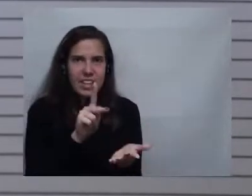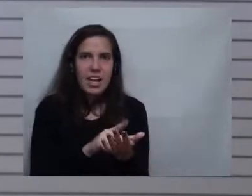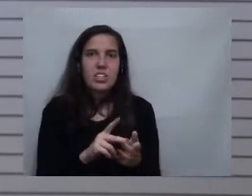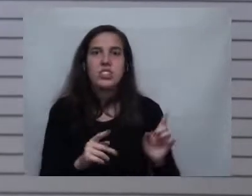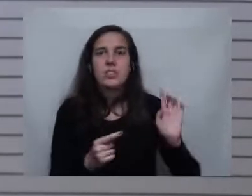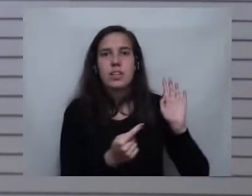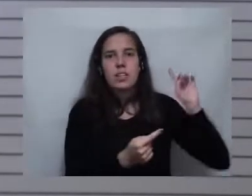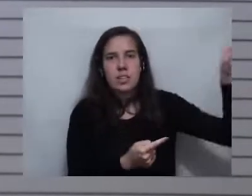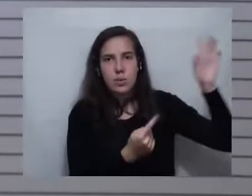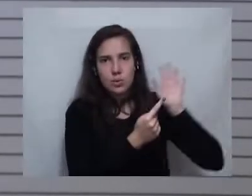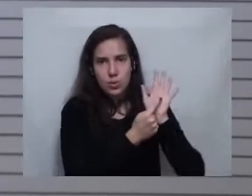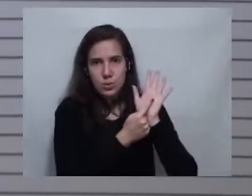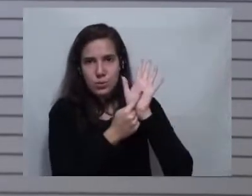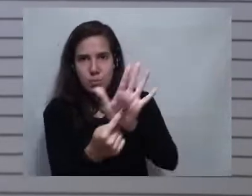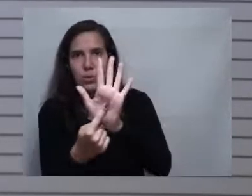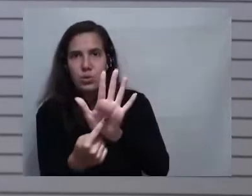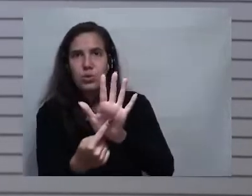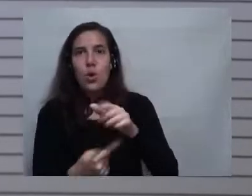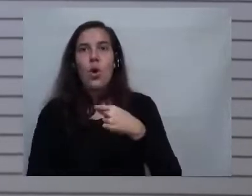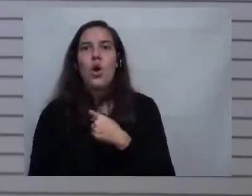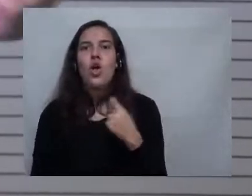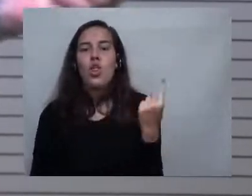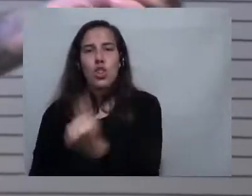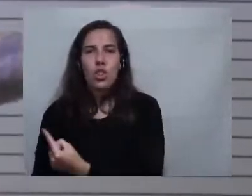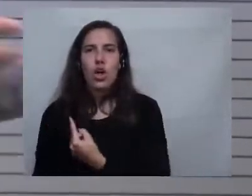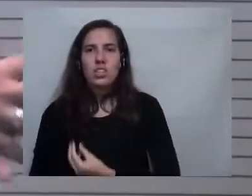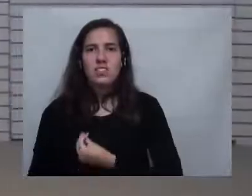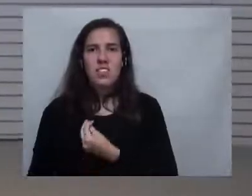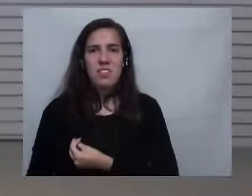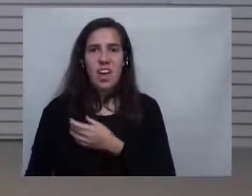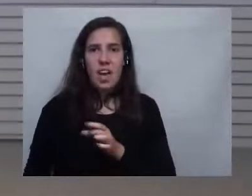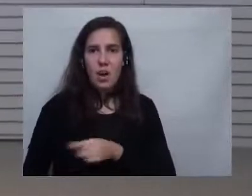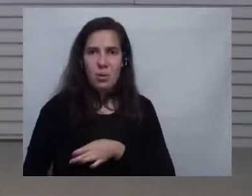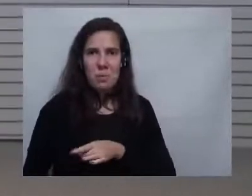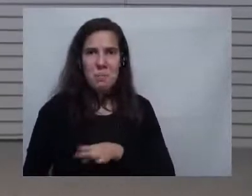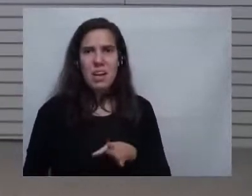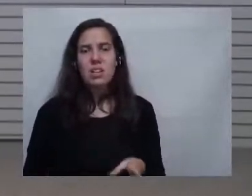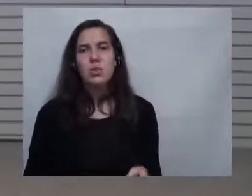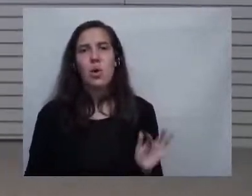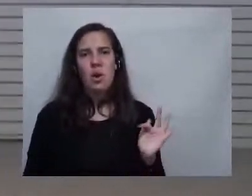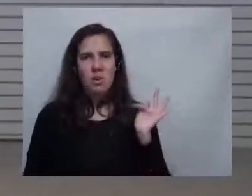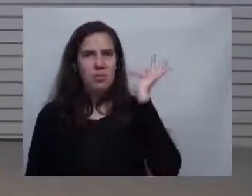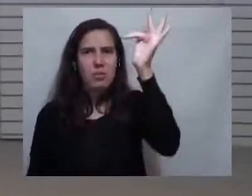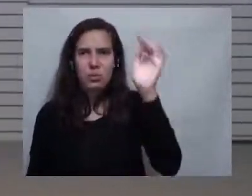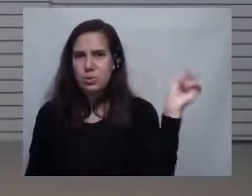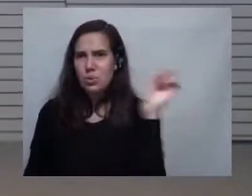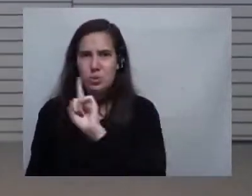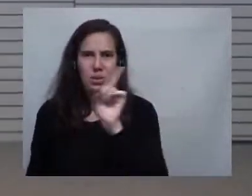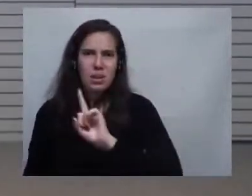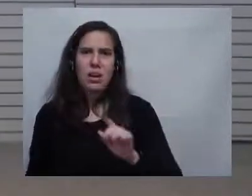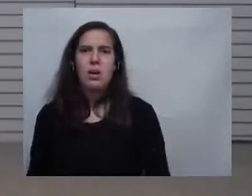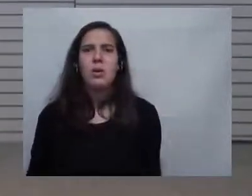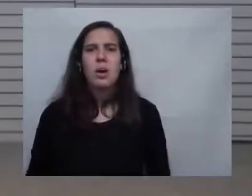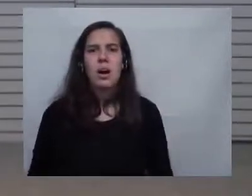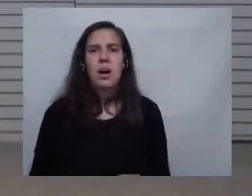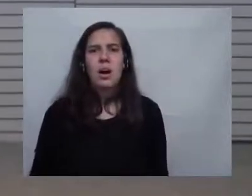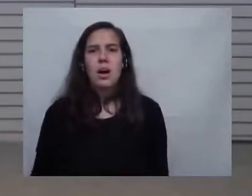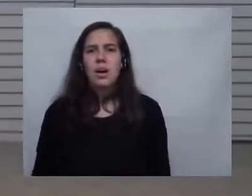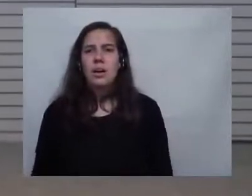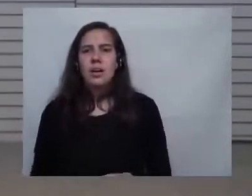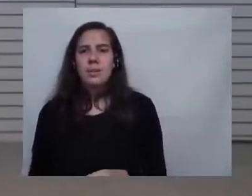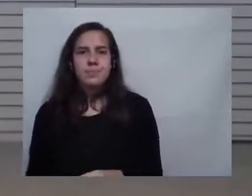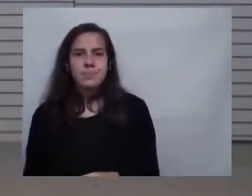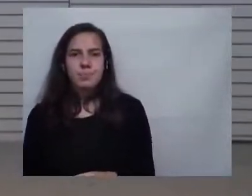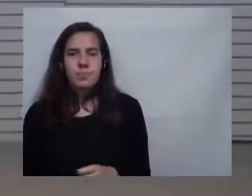de medo medo da do ano que vem crianças com medo Oi jovens universitários com medo que não